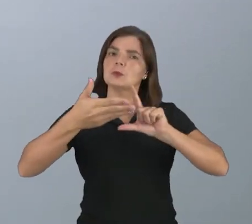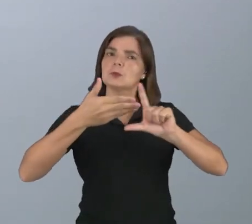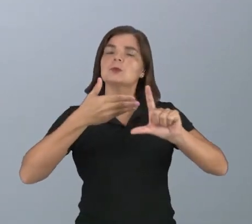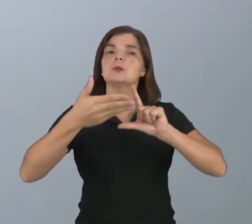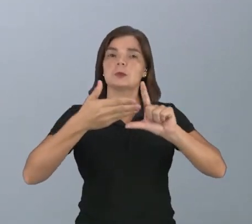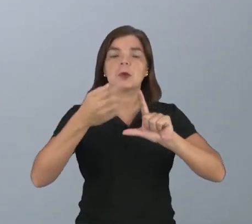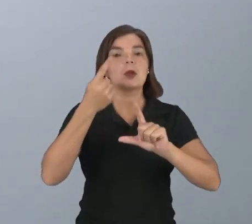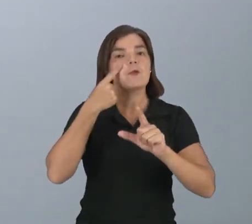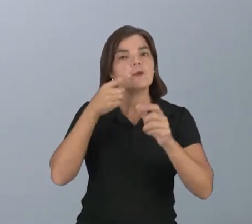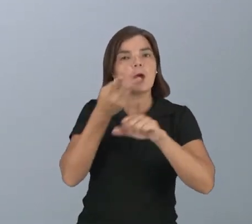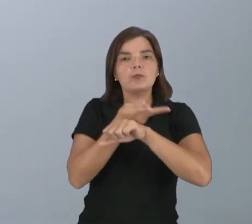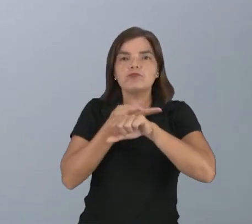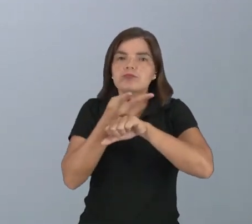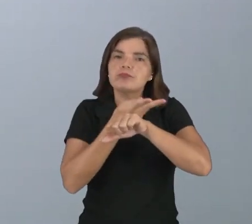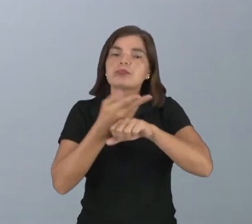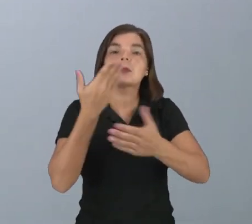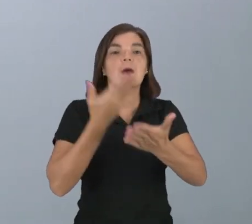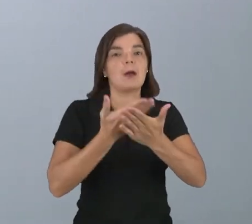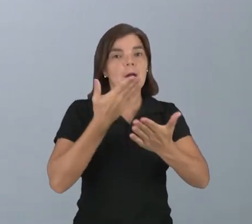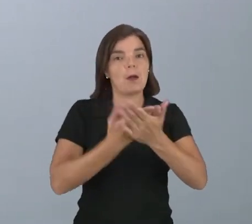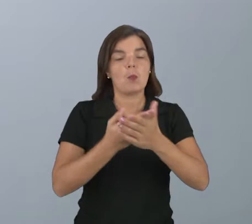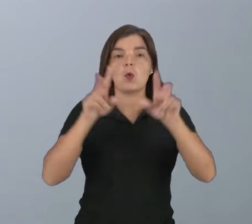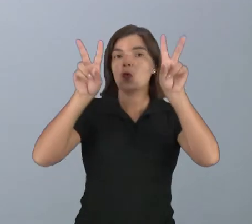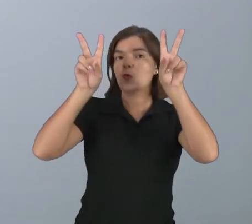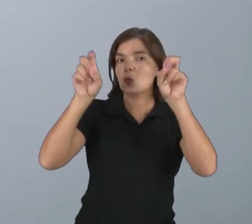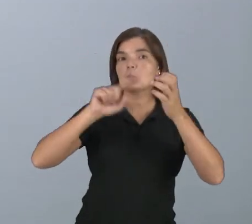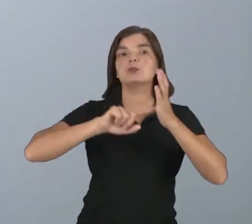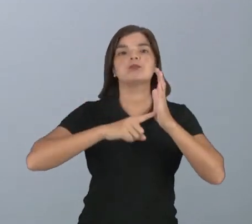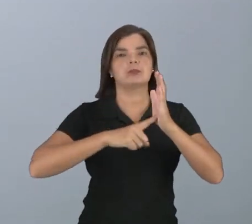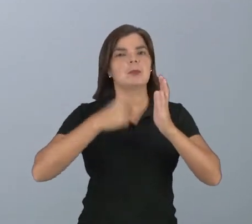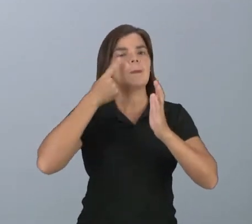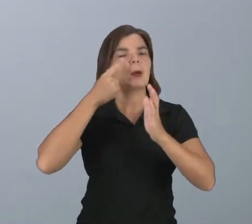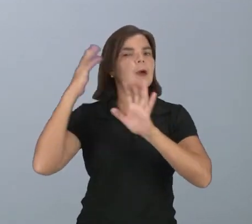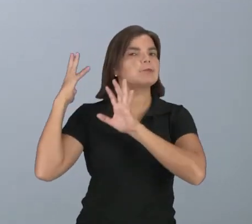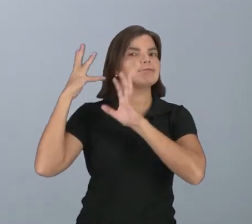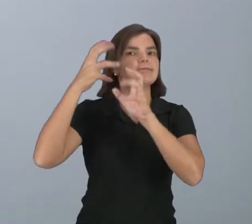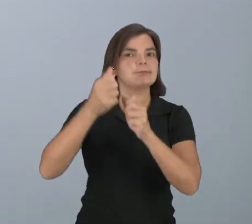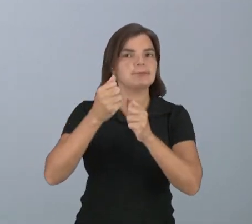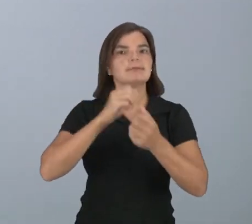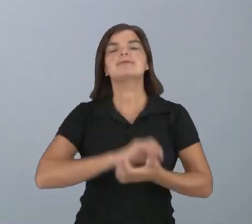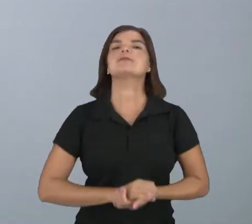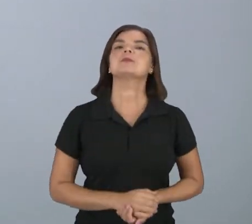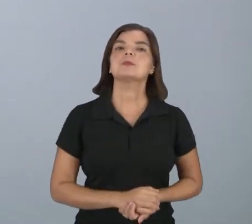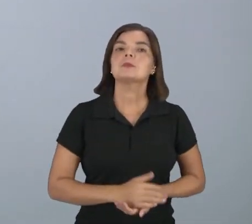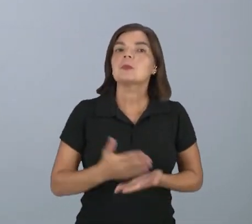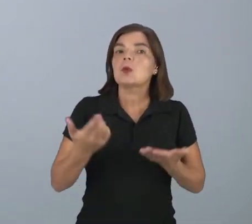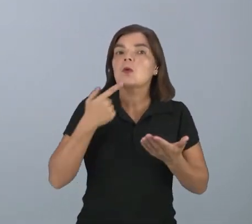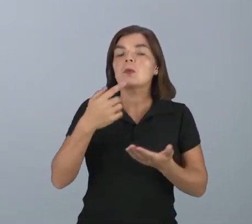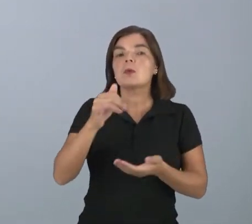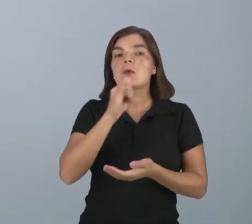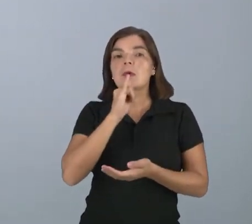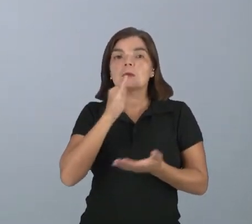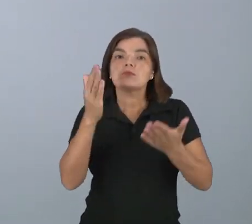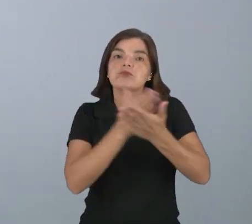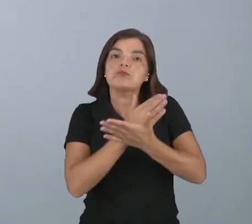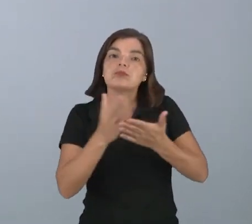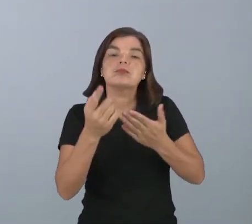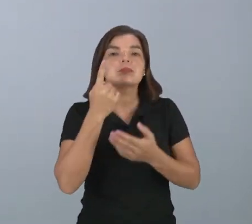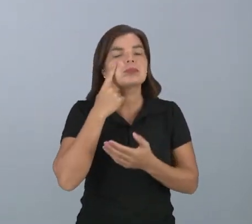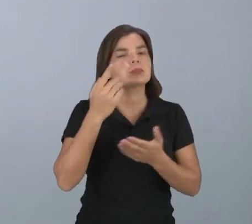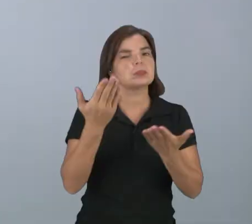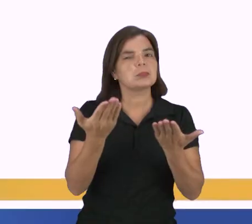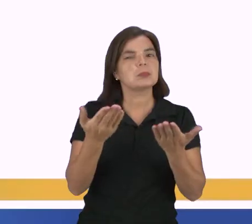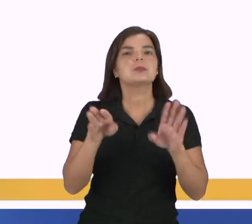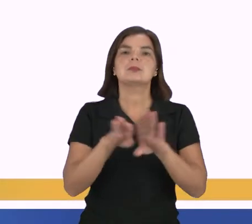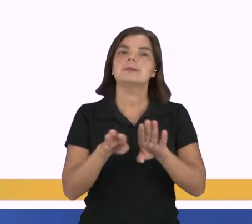e buscar as aulas que tratam sobre isso para fazer uma recapitulada, tá bom? Vamos ver aqui alguns exemplos de frases marcadas por